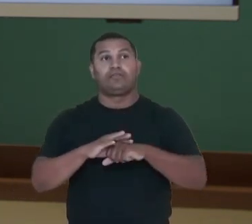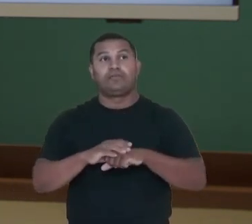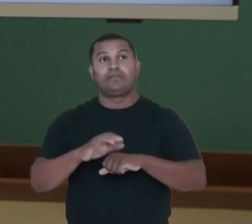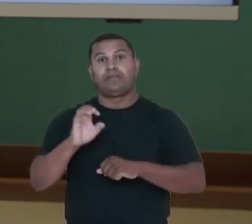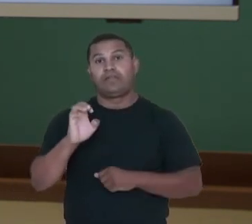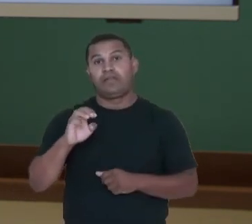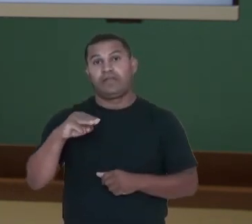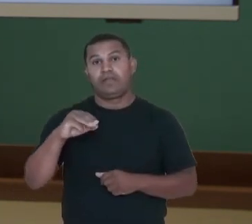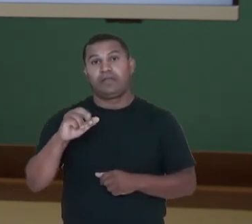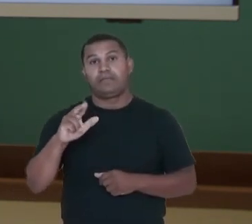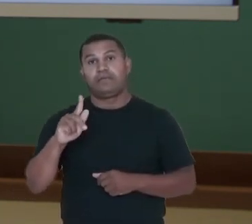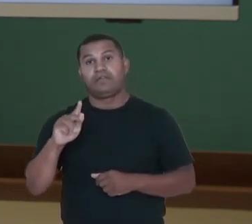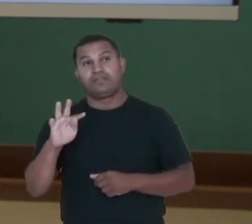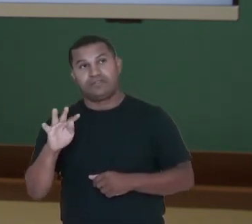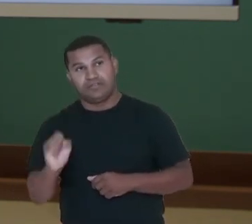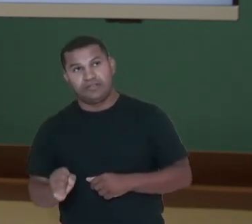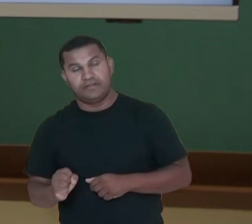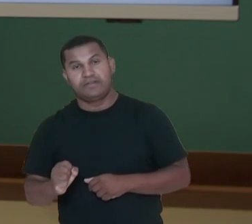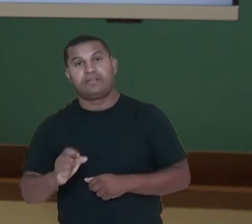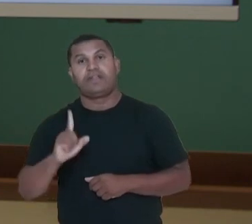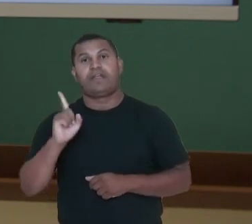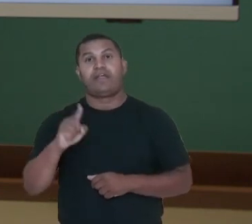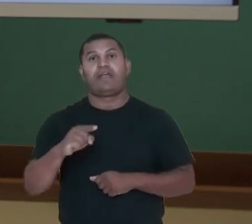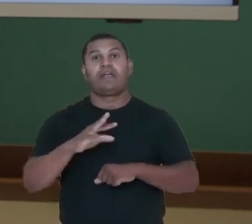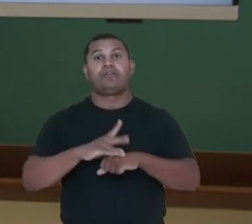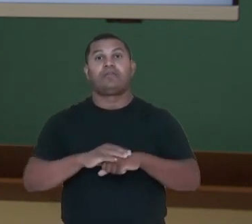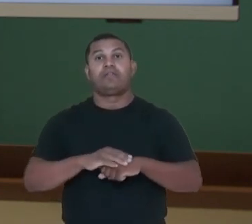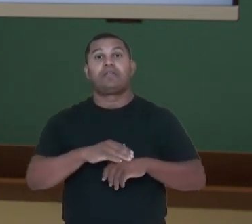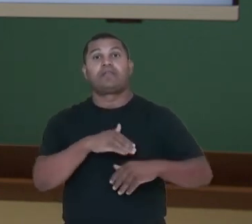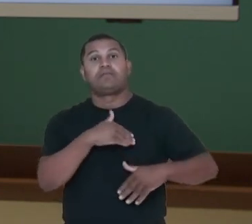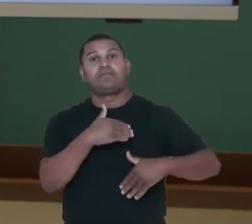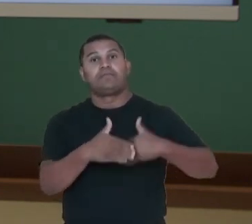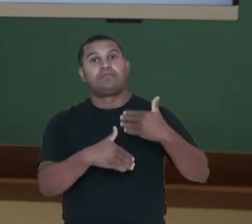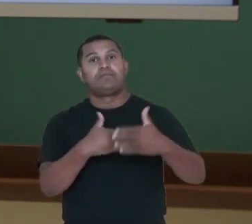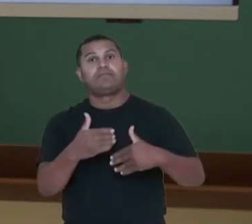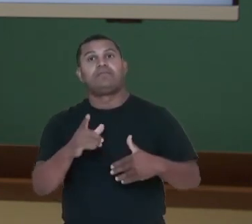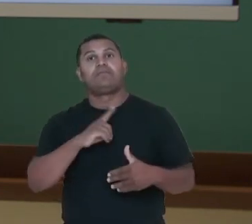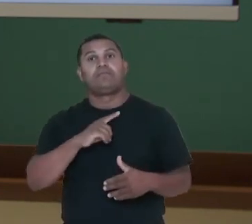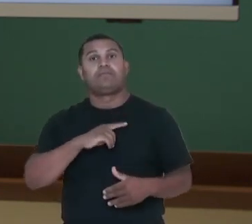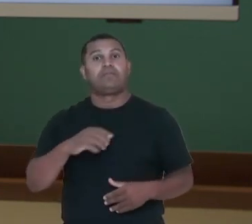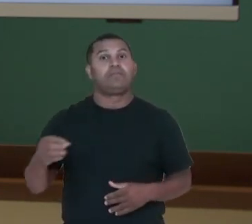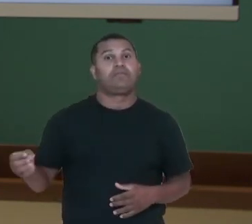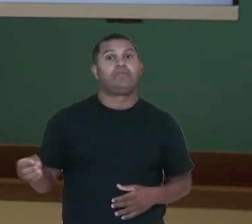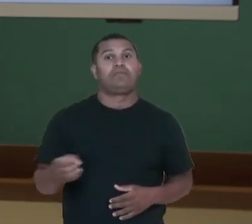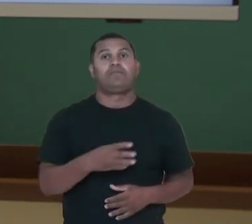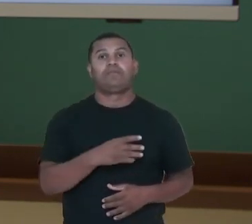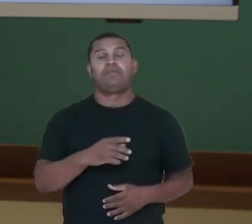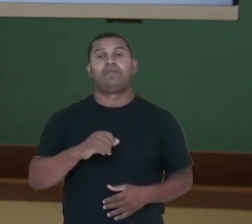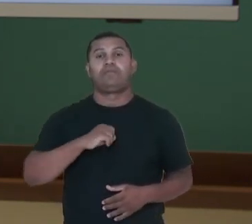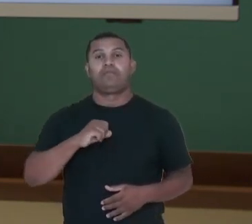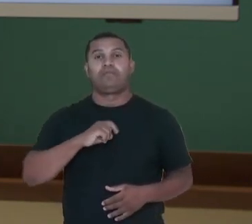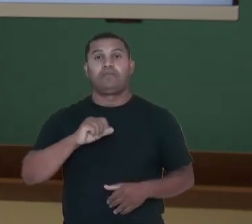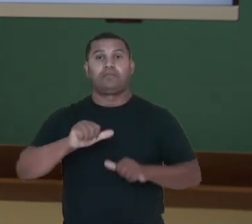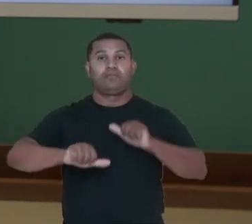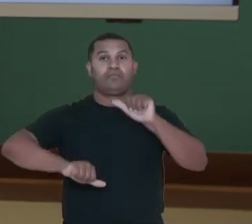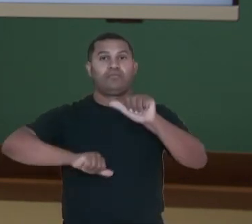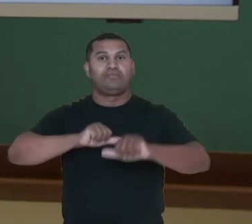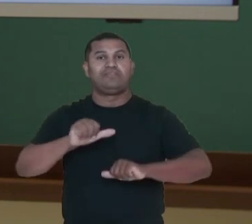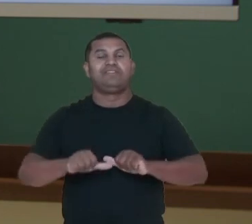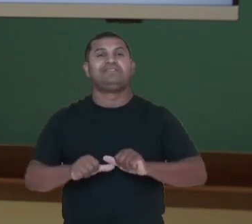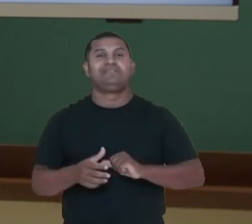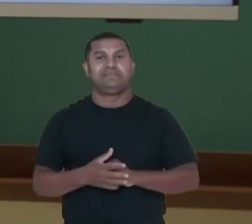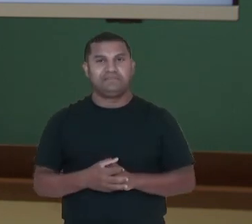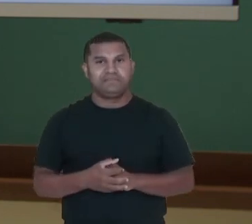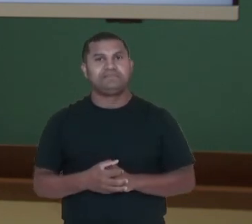Doenças emergentes, então, são aquelas que surgem, um novo agente que causa a doença. Então,